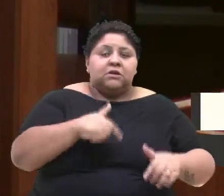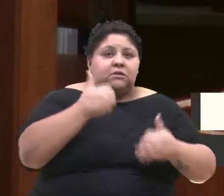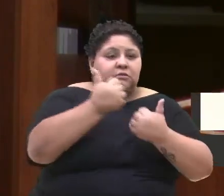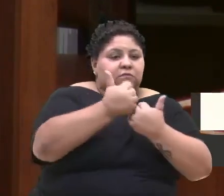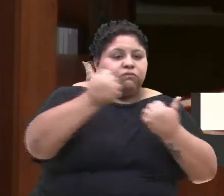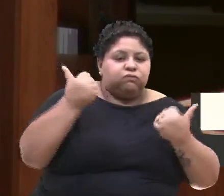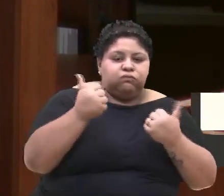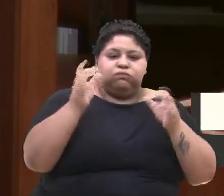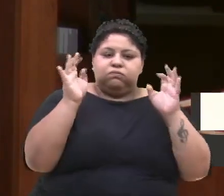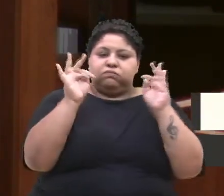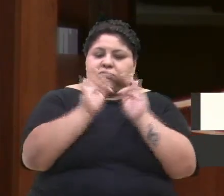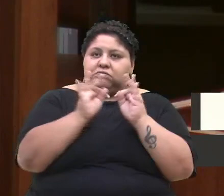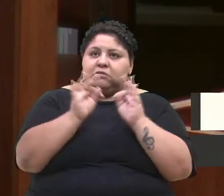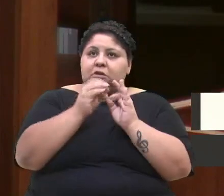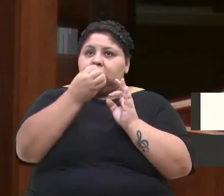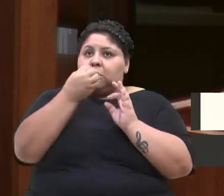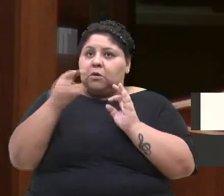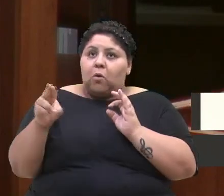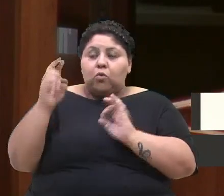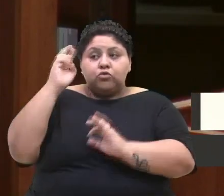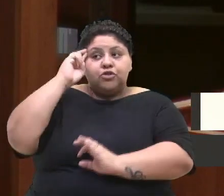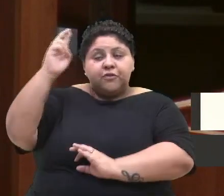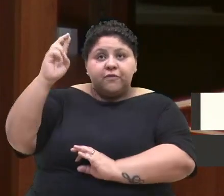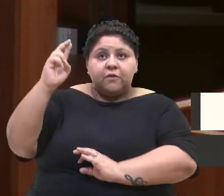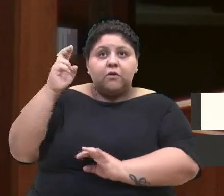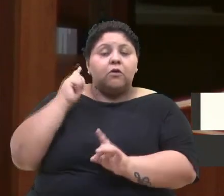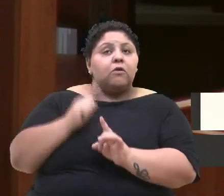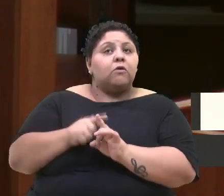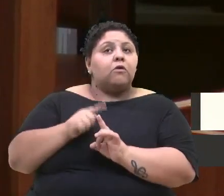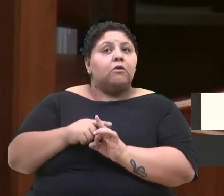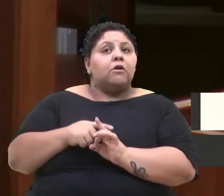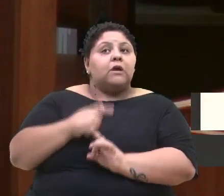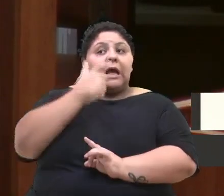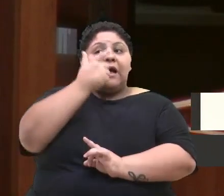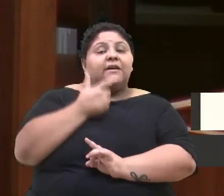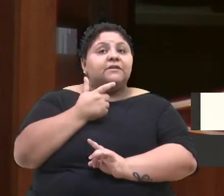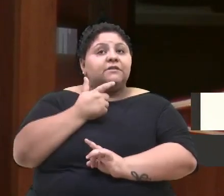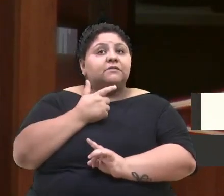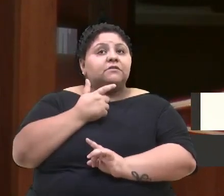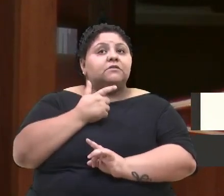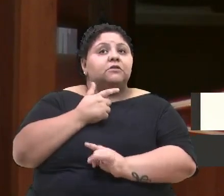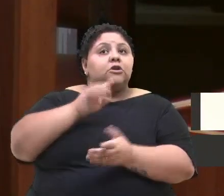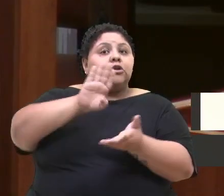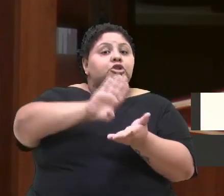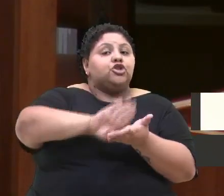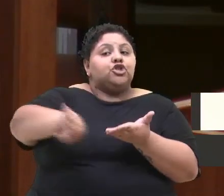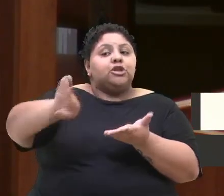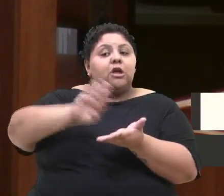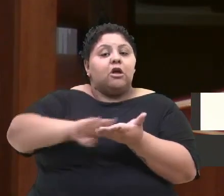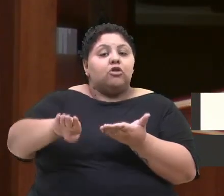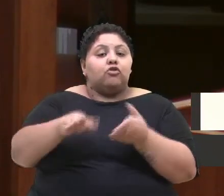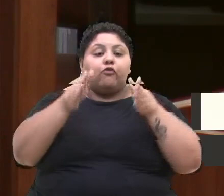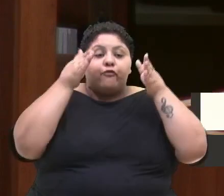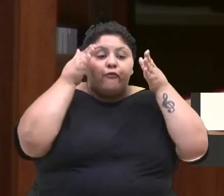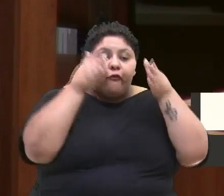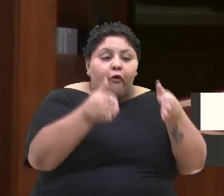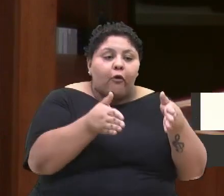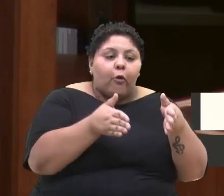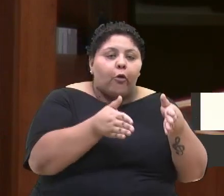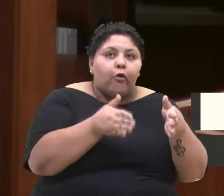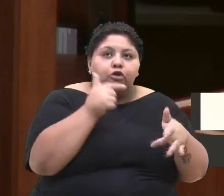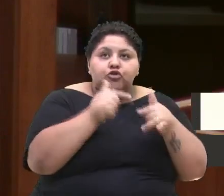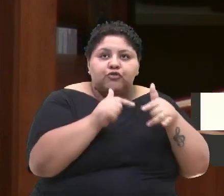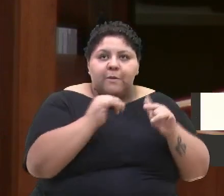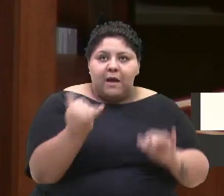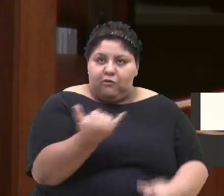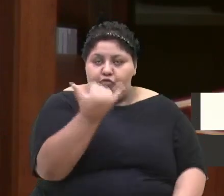função técnica ou de chefia. Porque senão aí a gente acaba tirando o foco de uma função